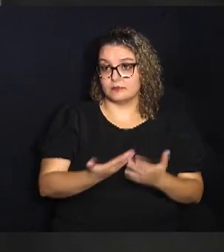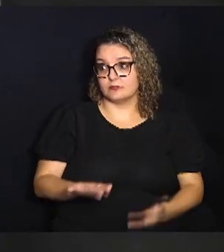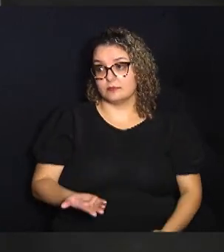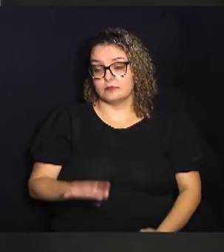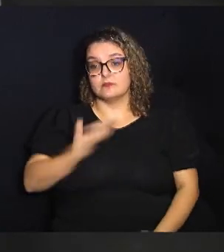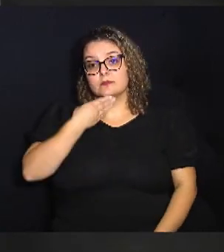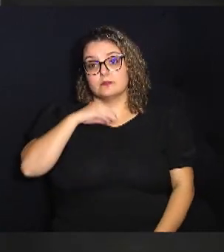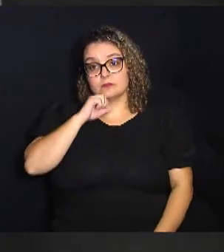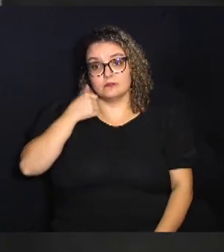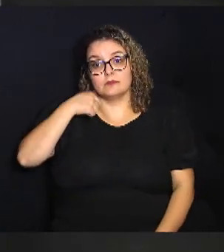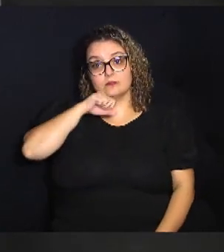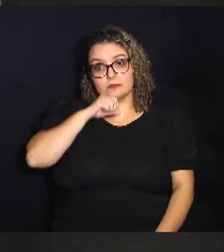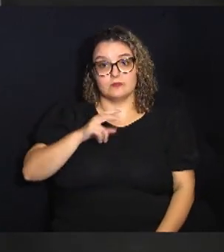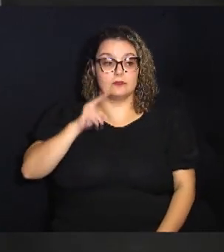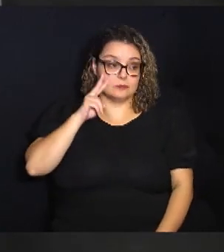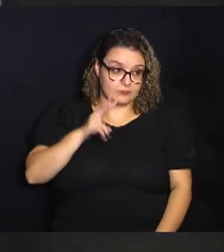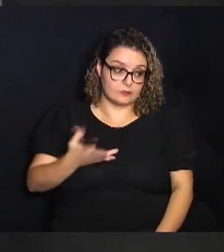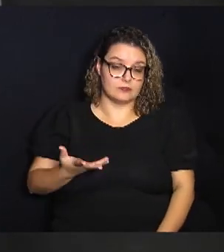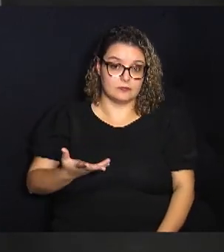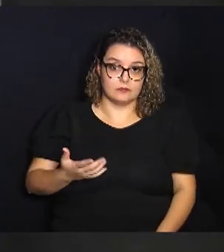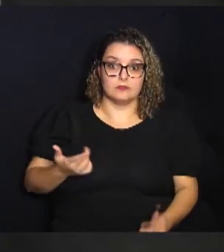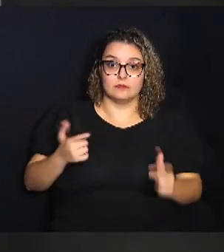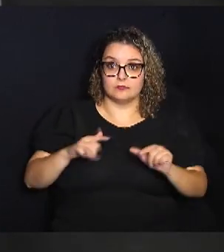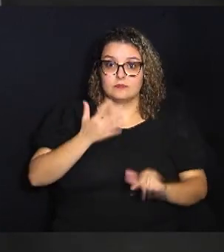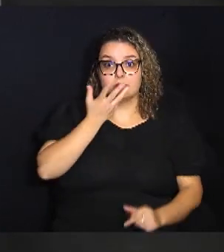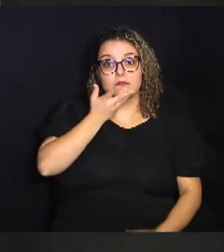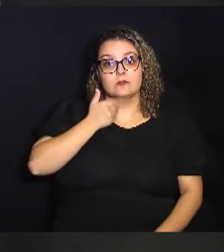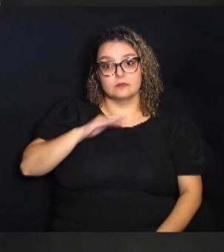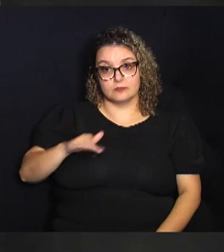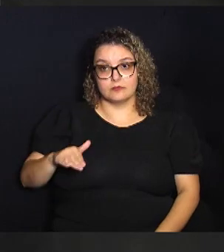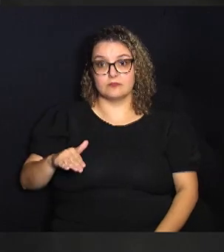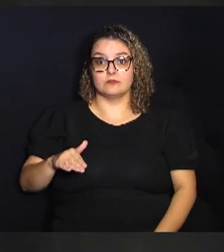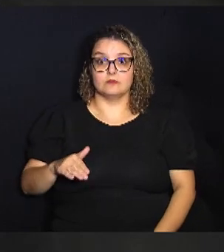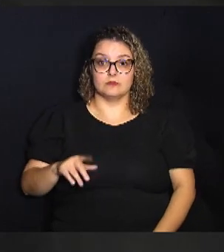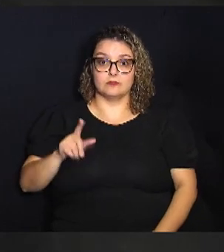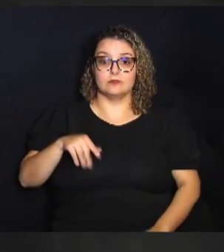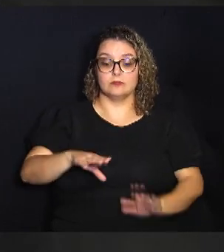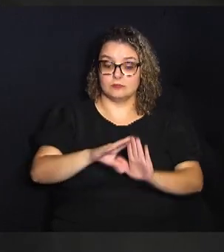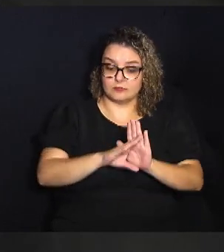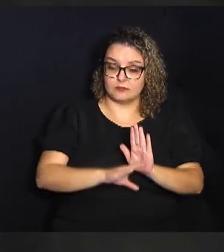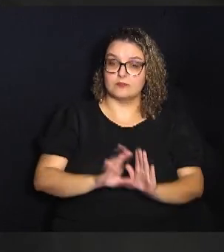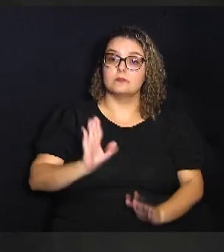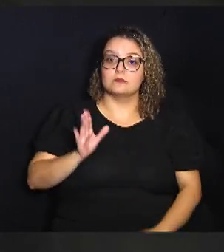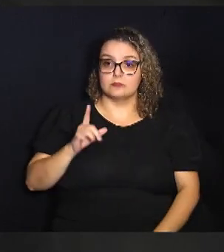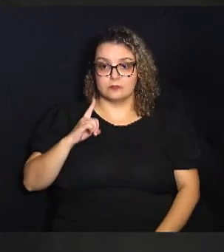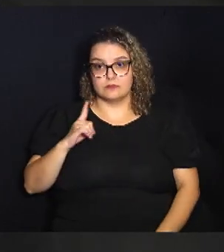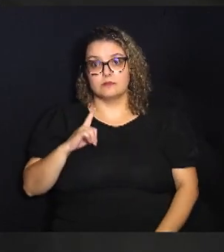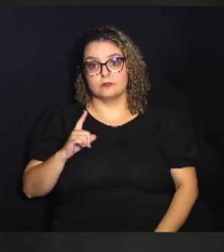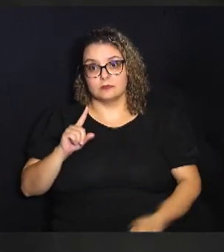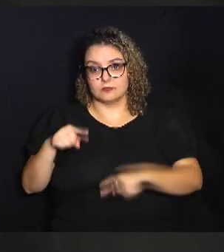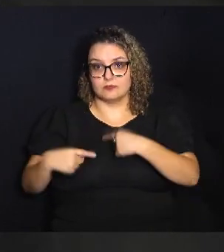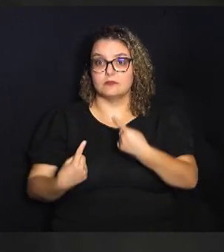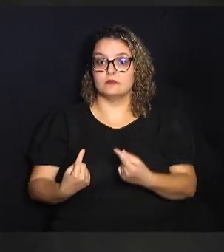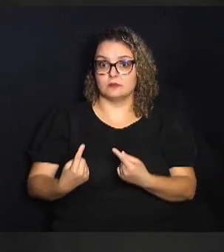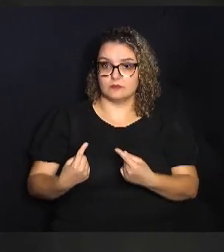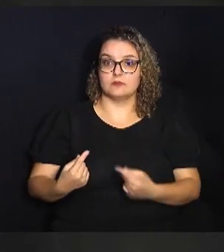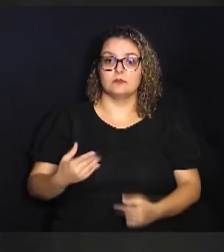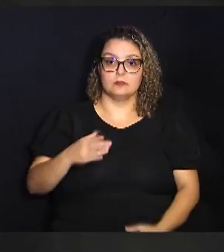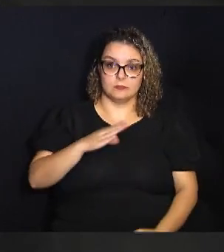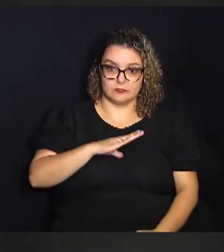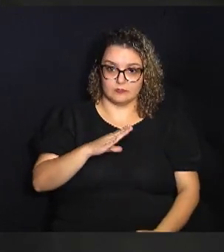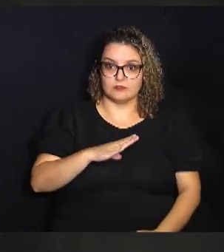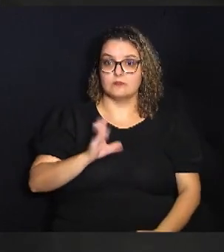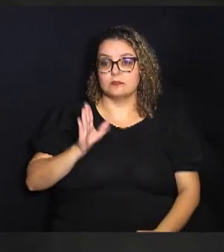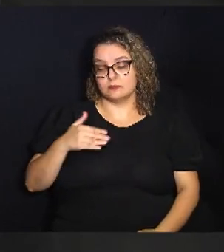ter um monitoramento onde essa criança está. Então, esse programa já existe em outros municípios, tá? Sim. Já